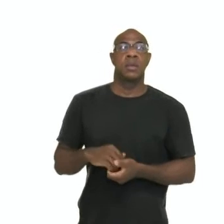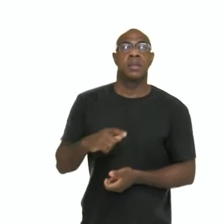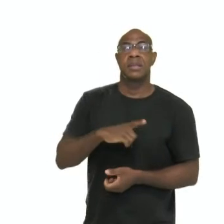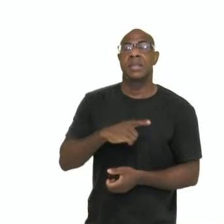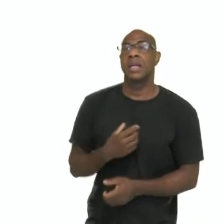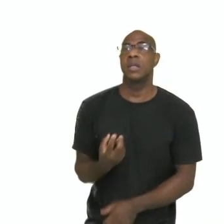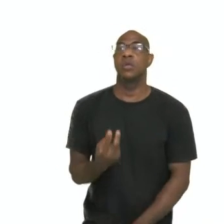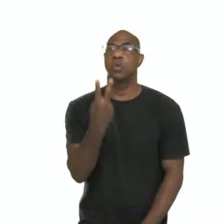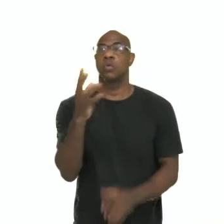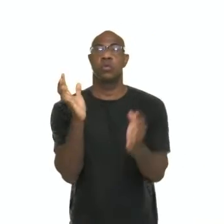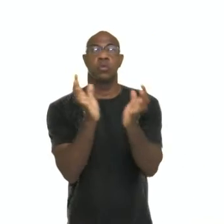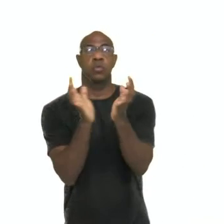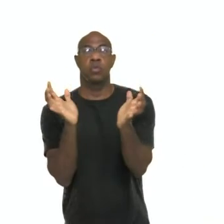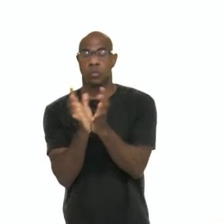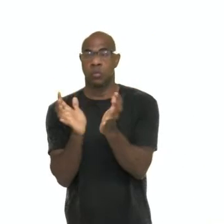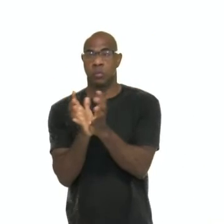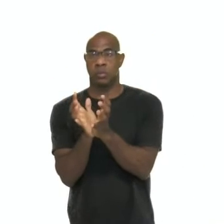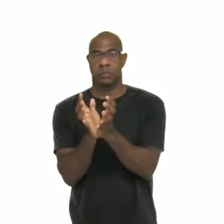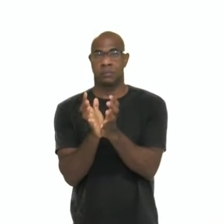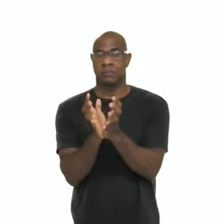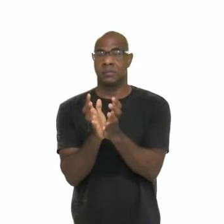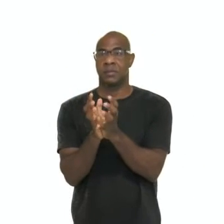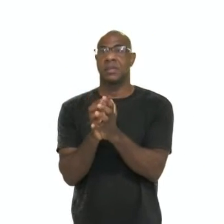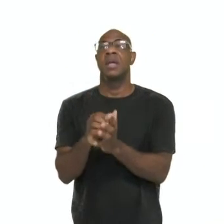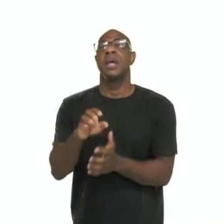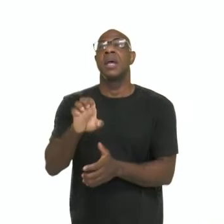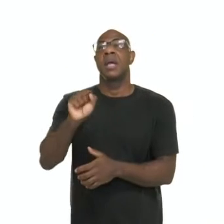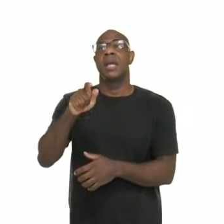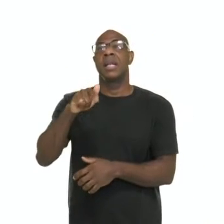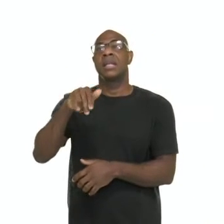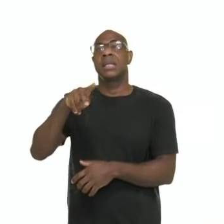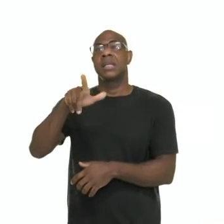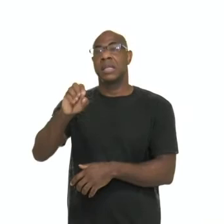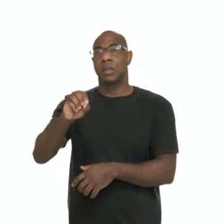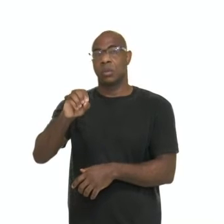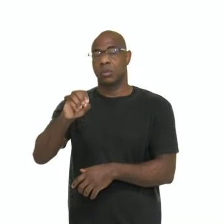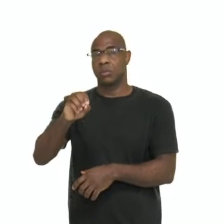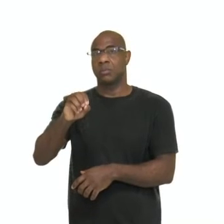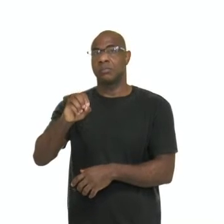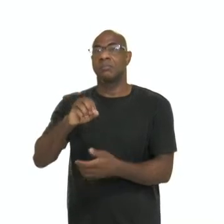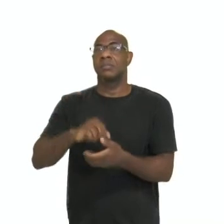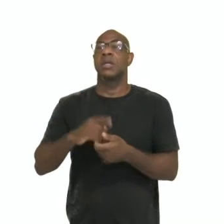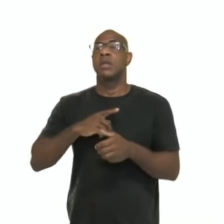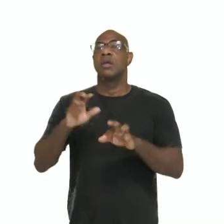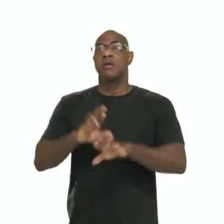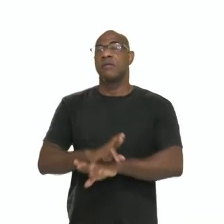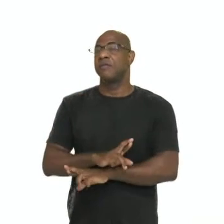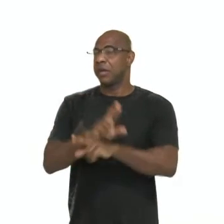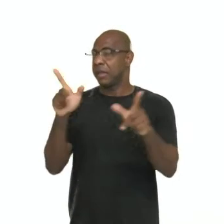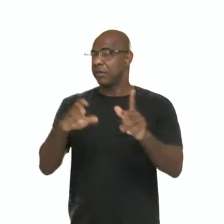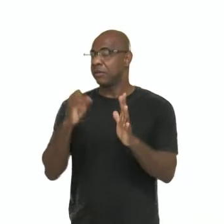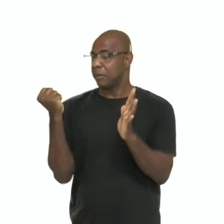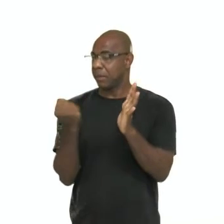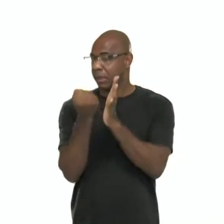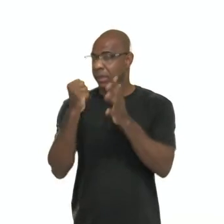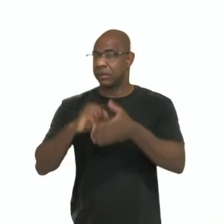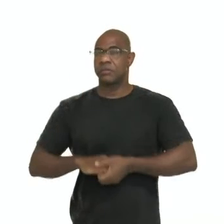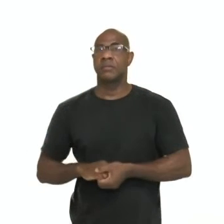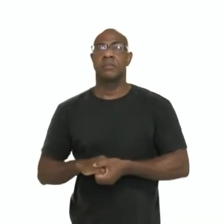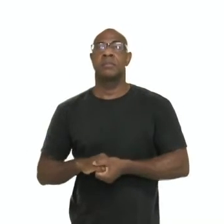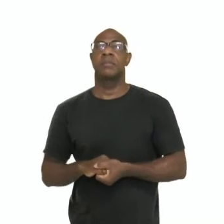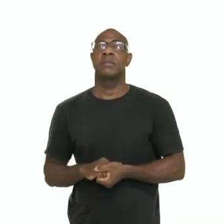duas populações de esquilos, com diferenças morfológicas marcantes, que em